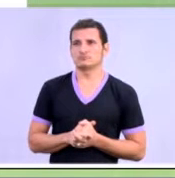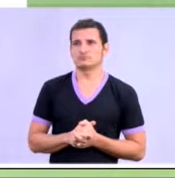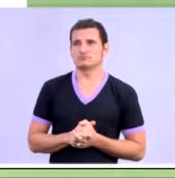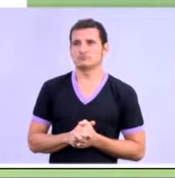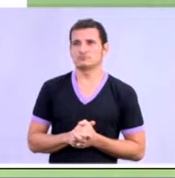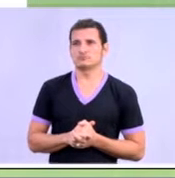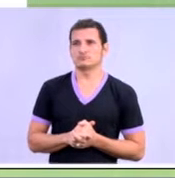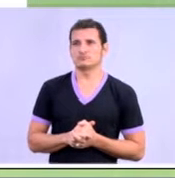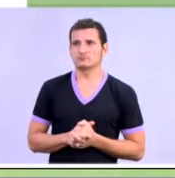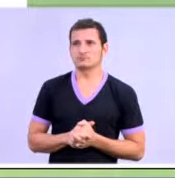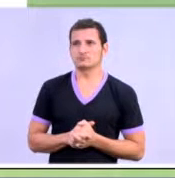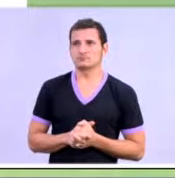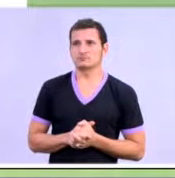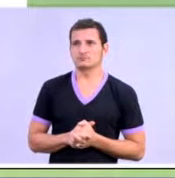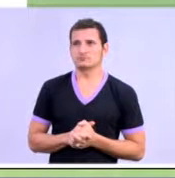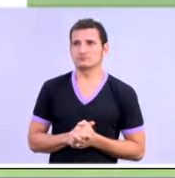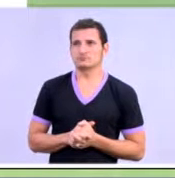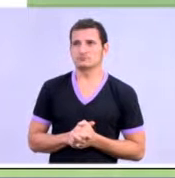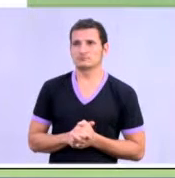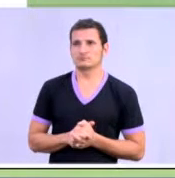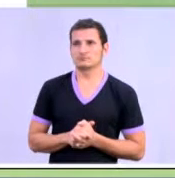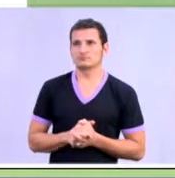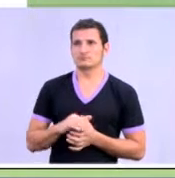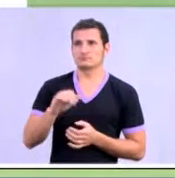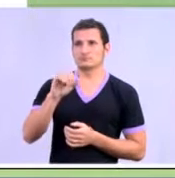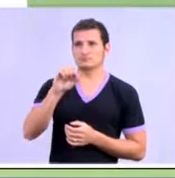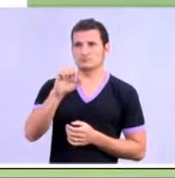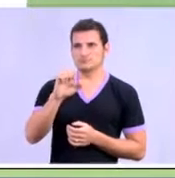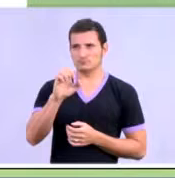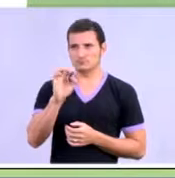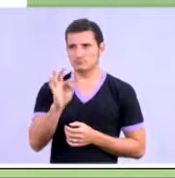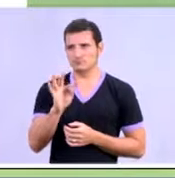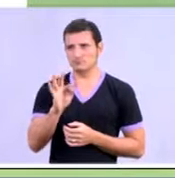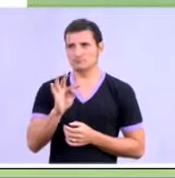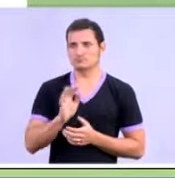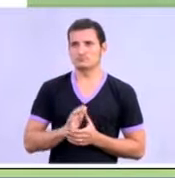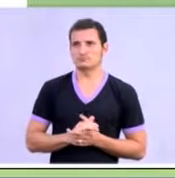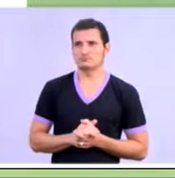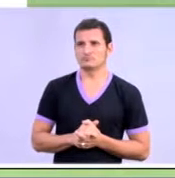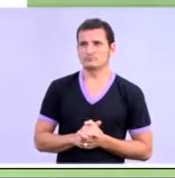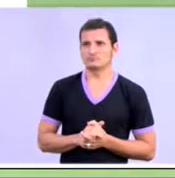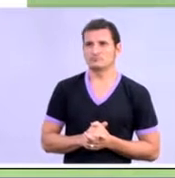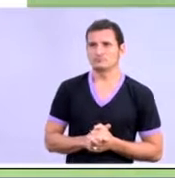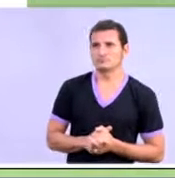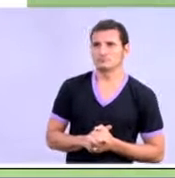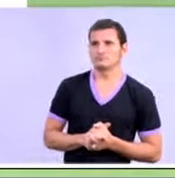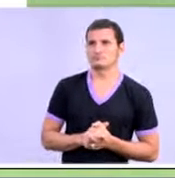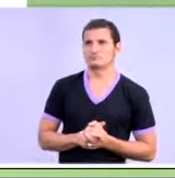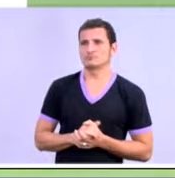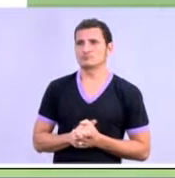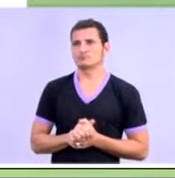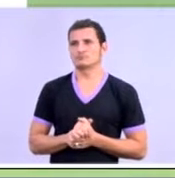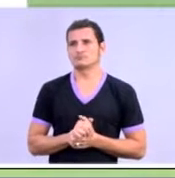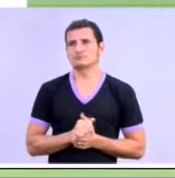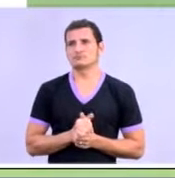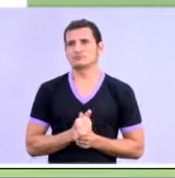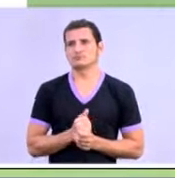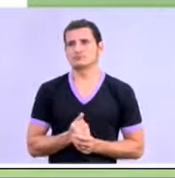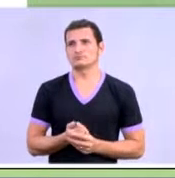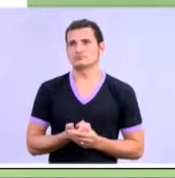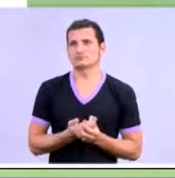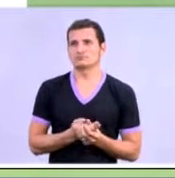número da conta, o set titular e um set saldo. Eu acabei colocando um set saldo aqui, eu não apaguei nesse objeto, nesse